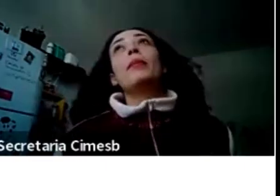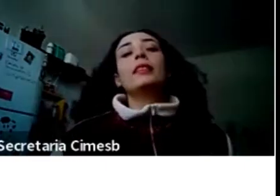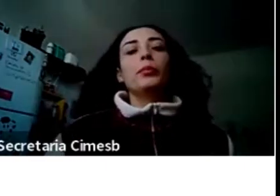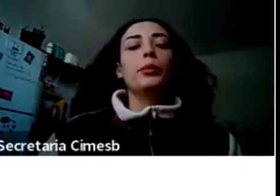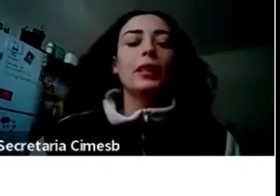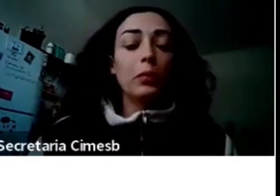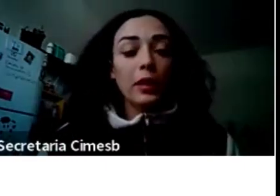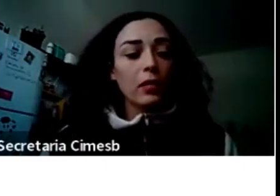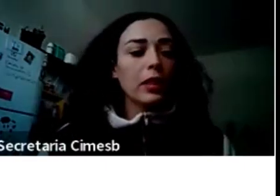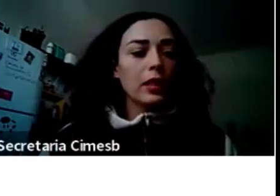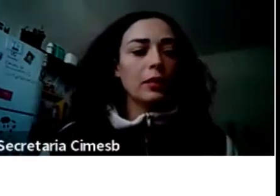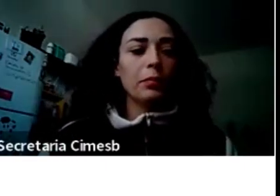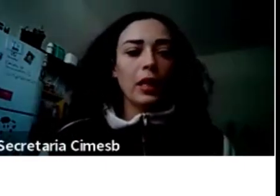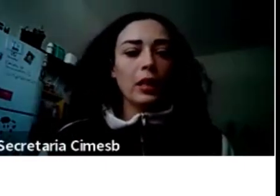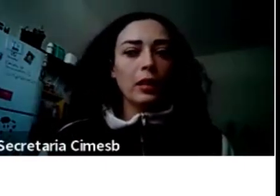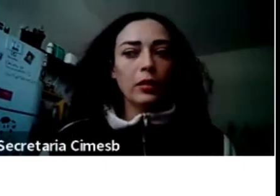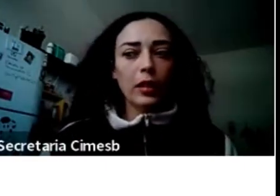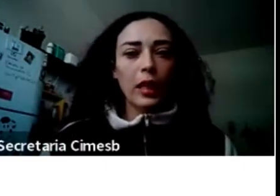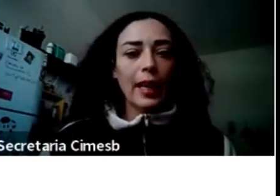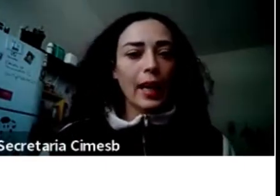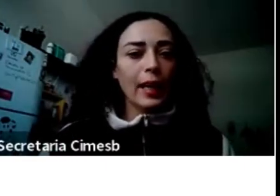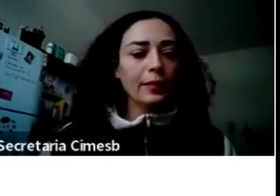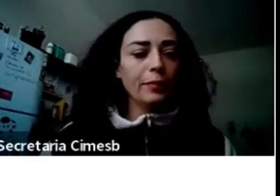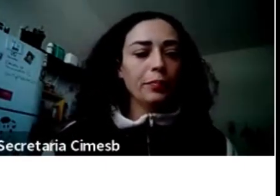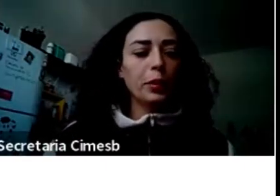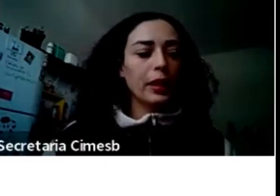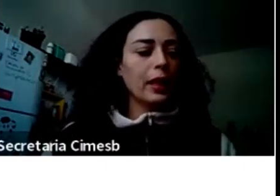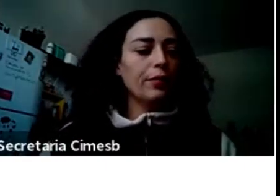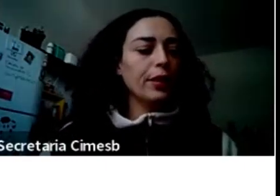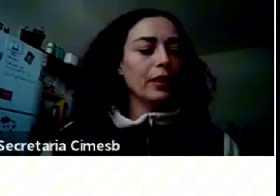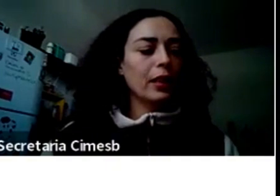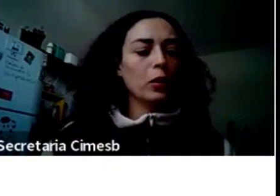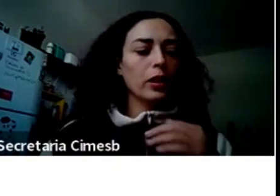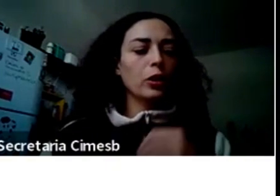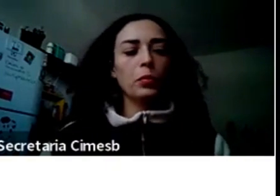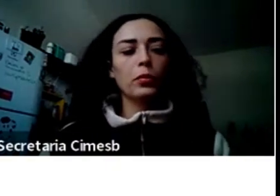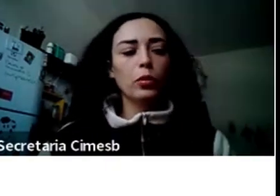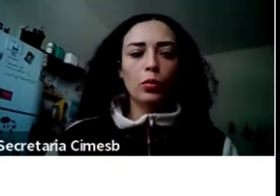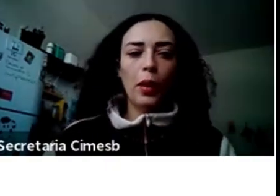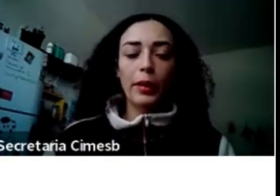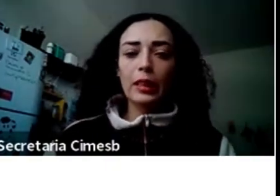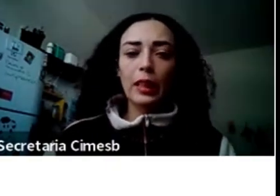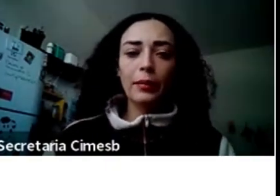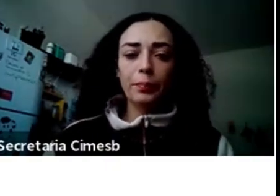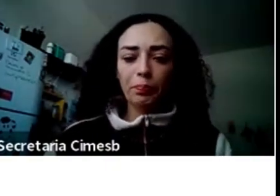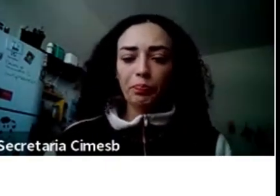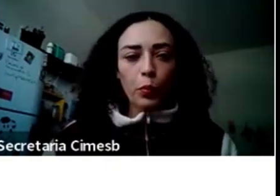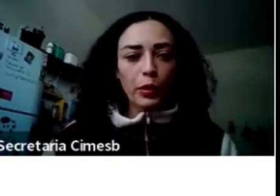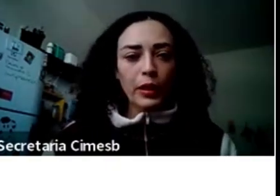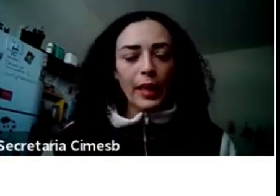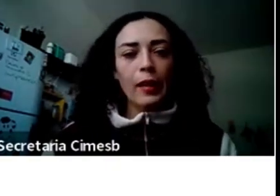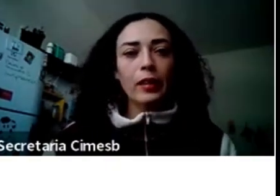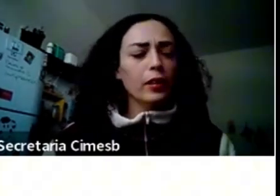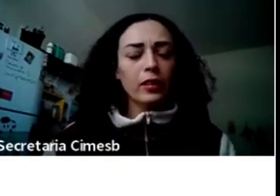dias ela passa por uma situação assim bem delicada, porque a filha dela gosta de uma banda, um